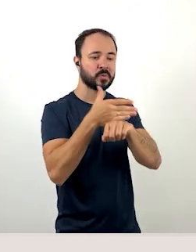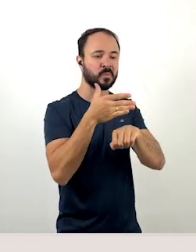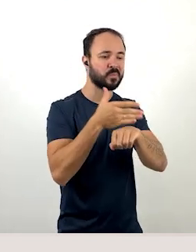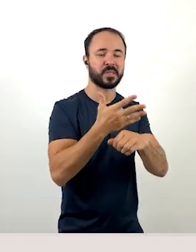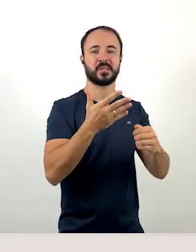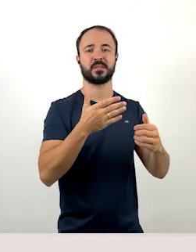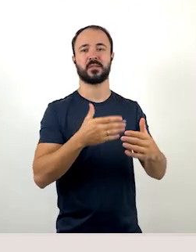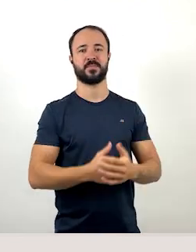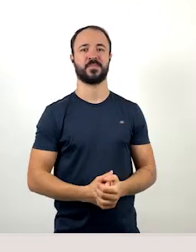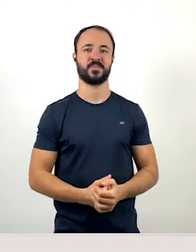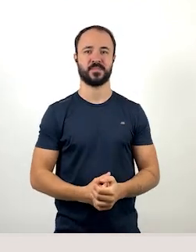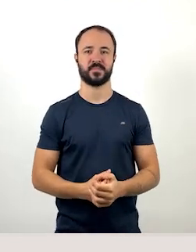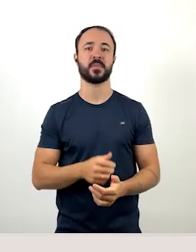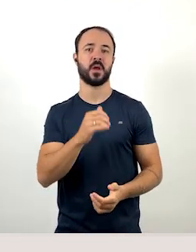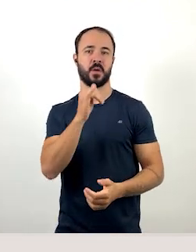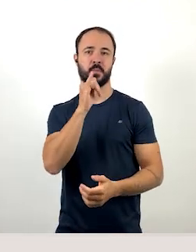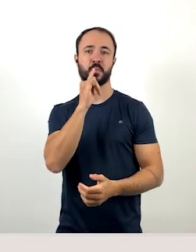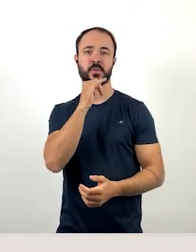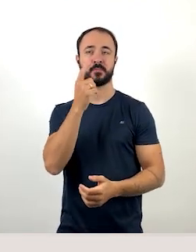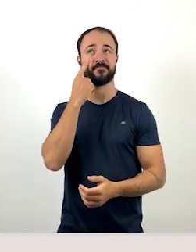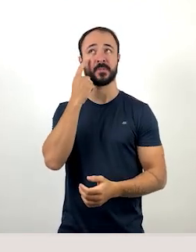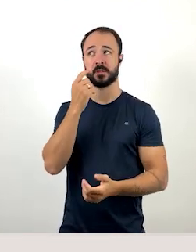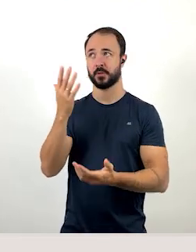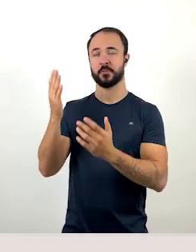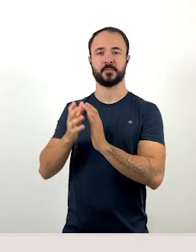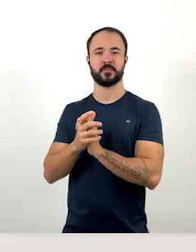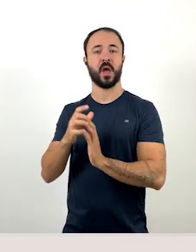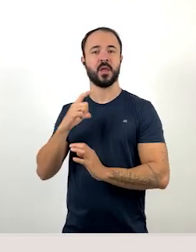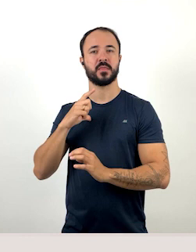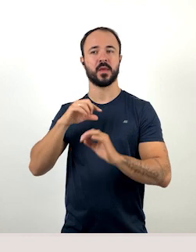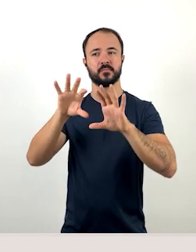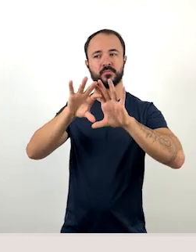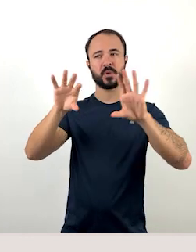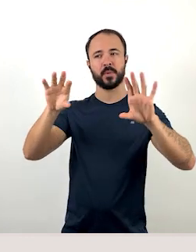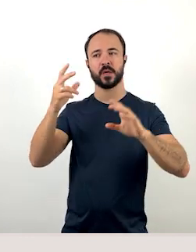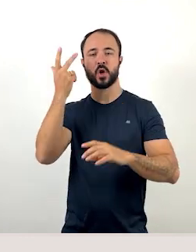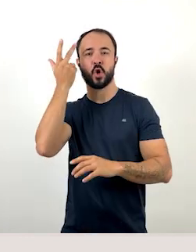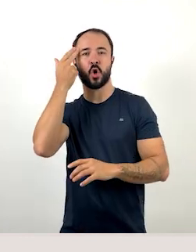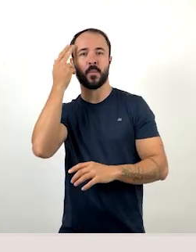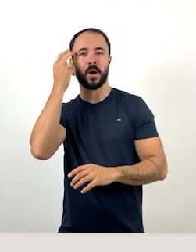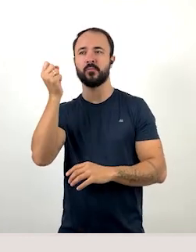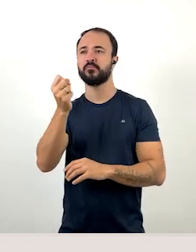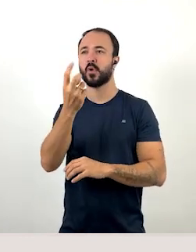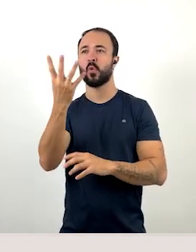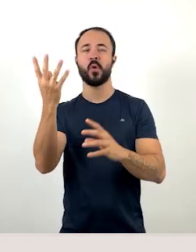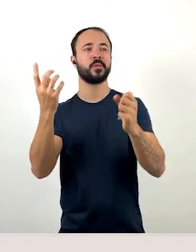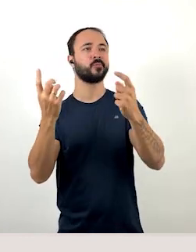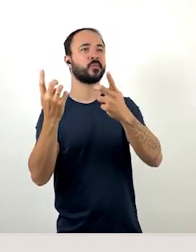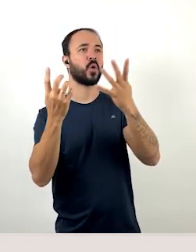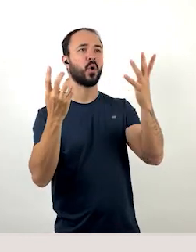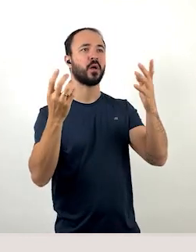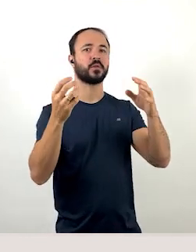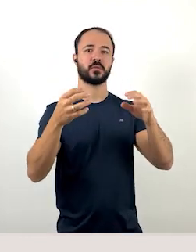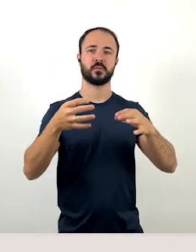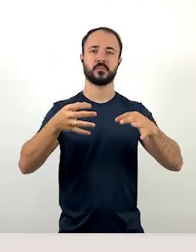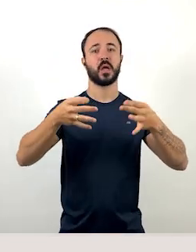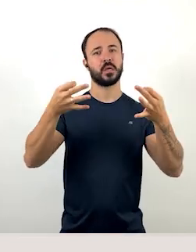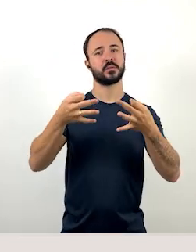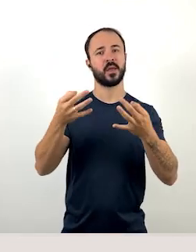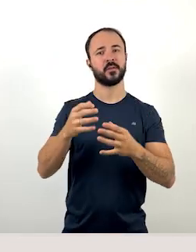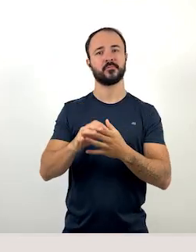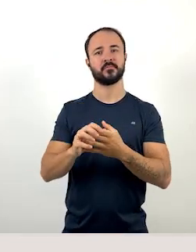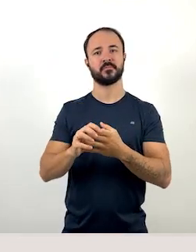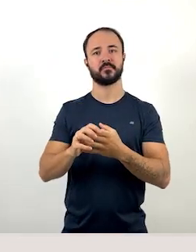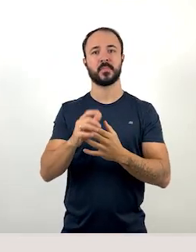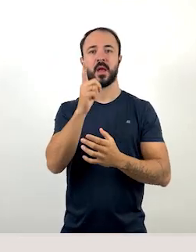nível normal de nitrogênio e de fósforo. Quando você percebe que eles estão em níveis normais, as algas